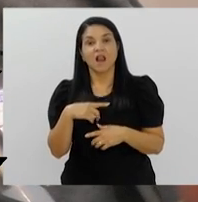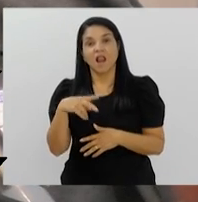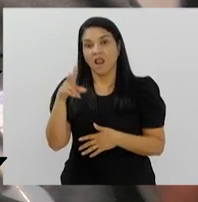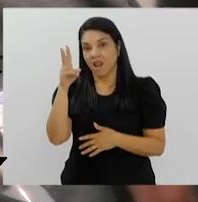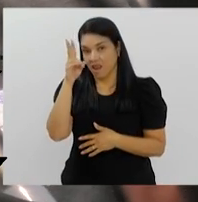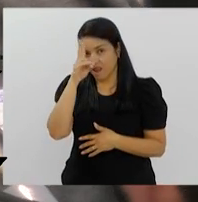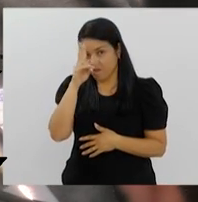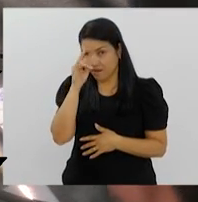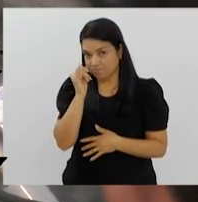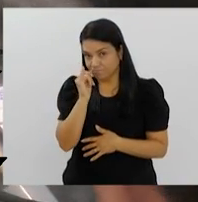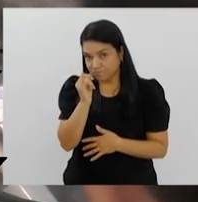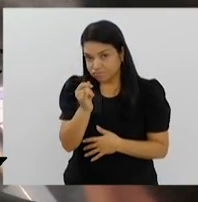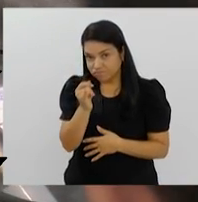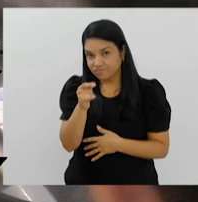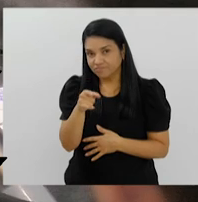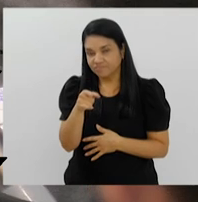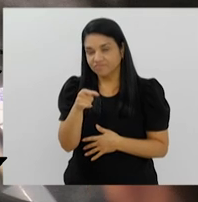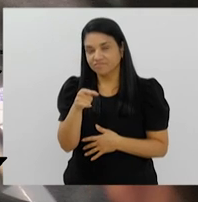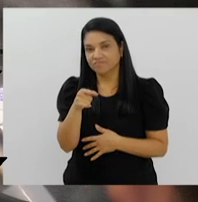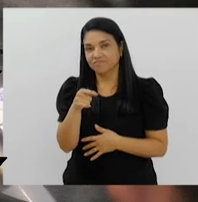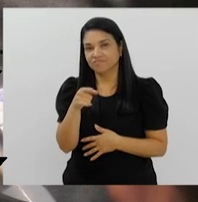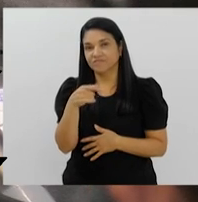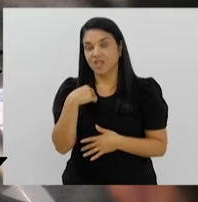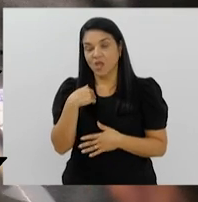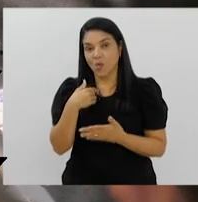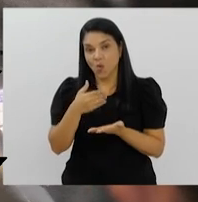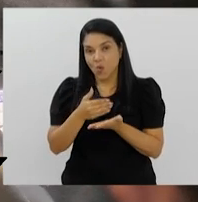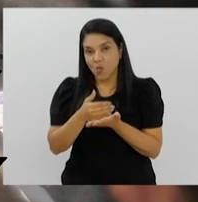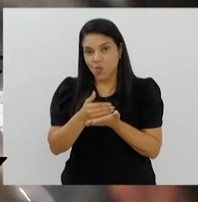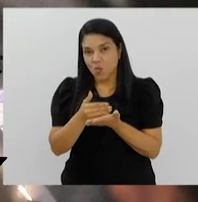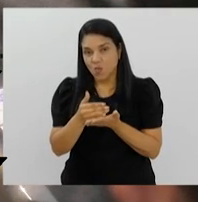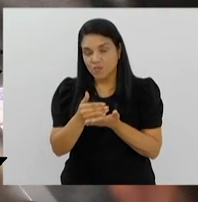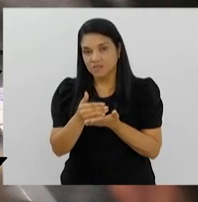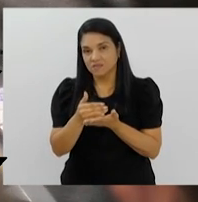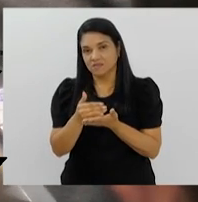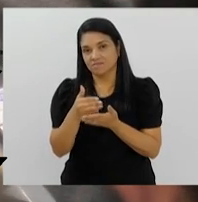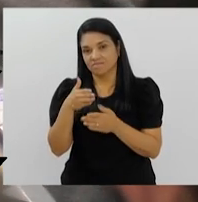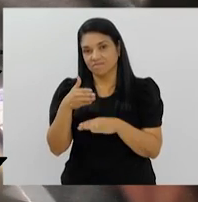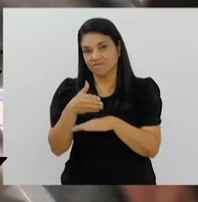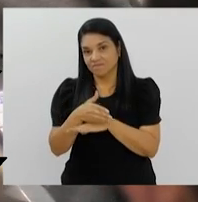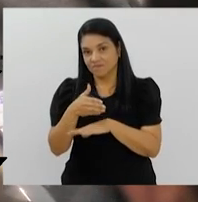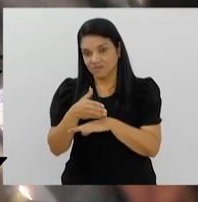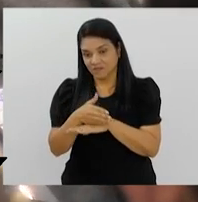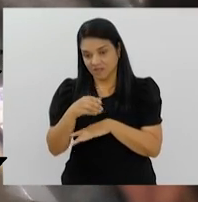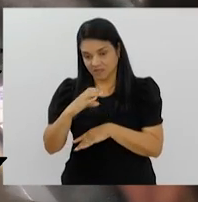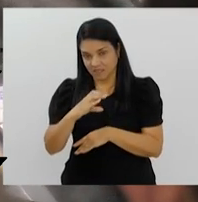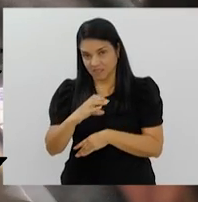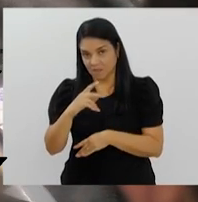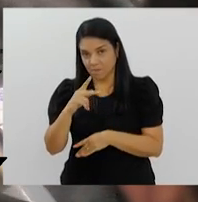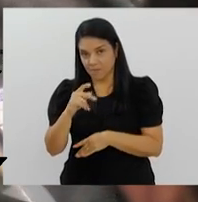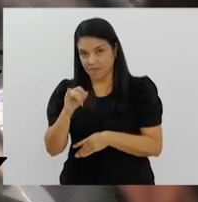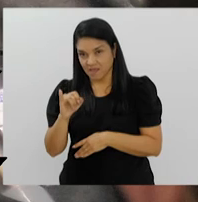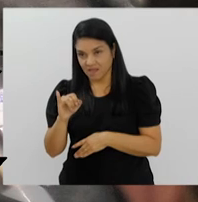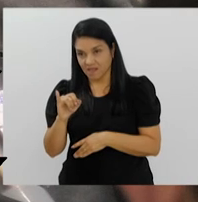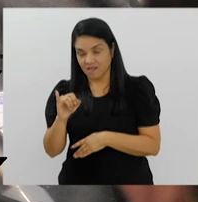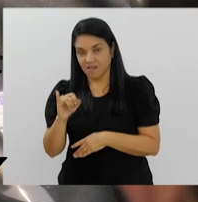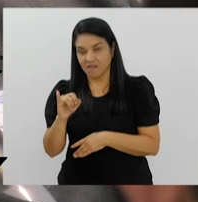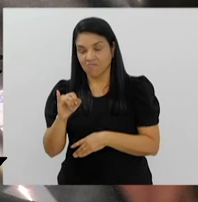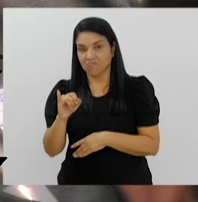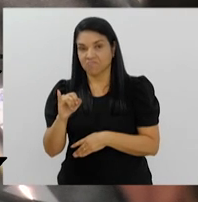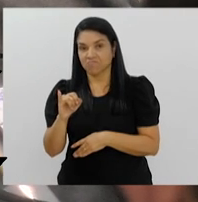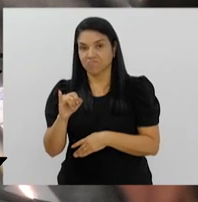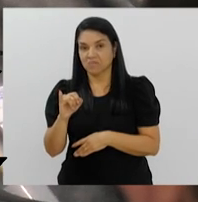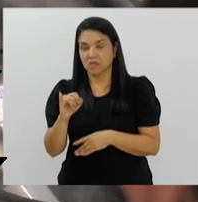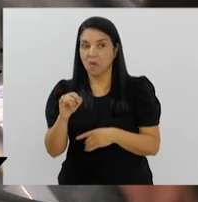uma coisa desde que eu comecei a frequentar essa CPI conheci dência ou